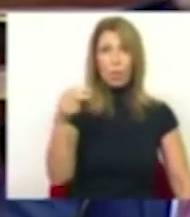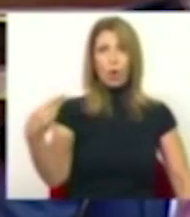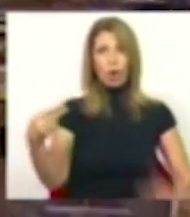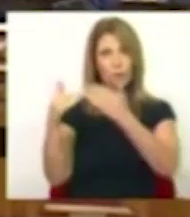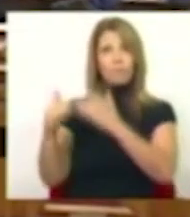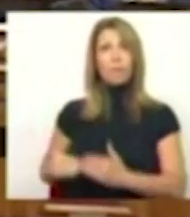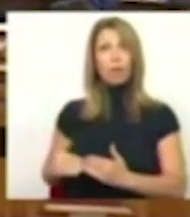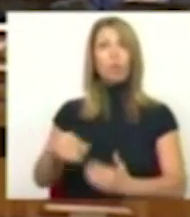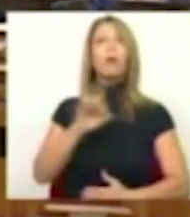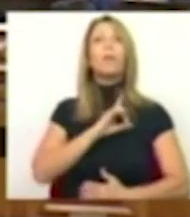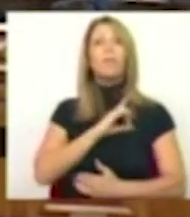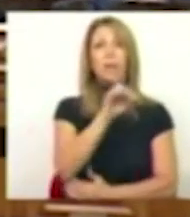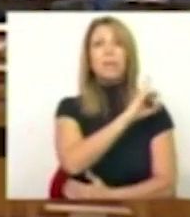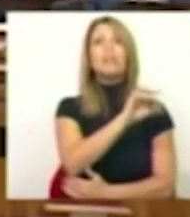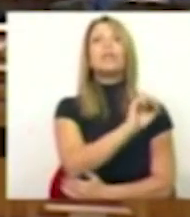600 euros. E,